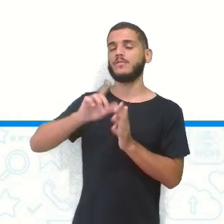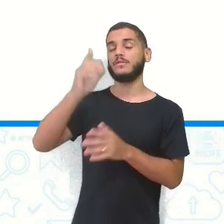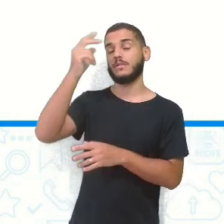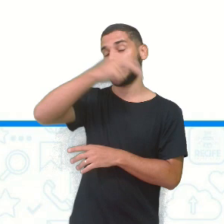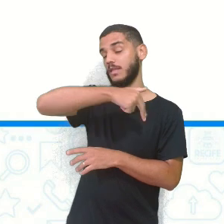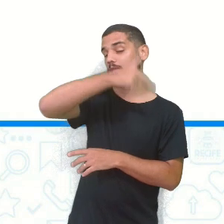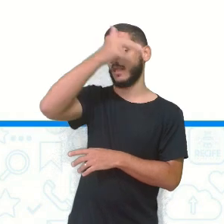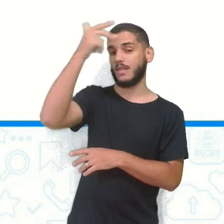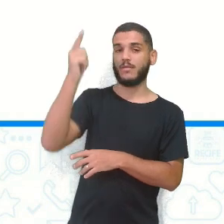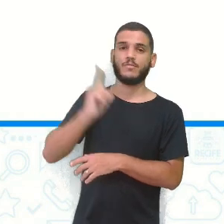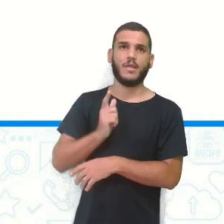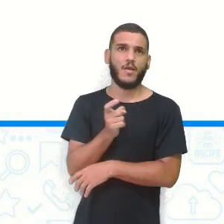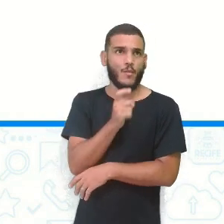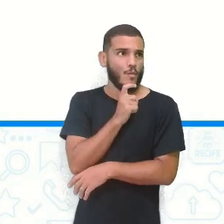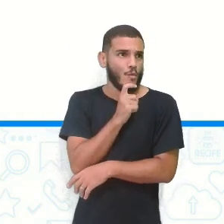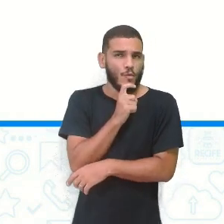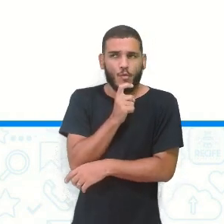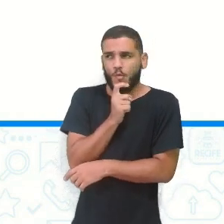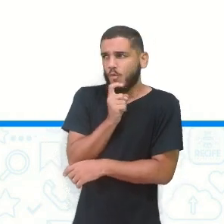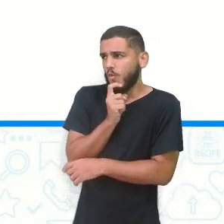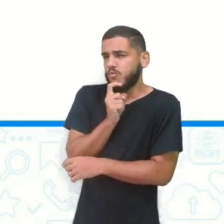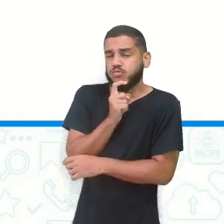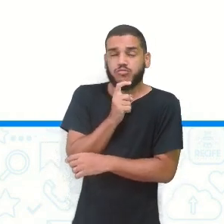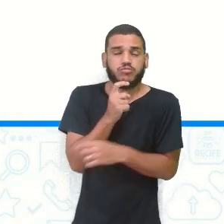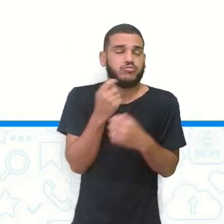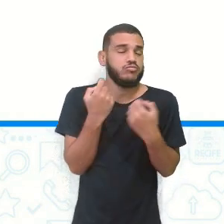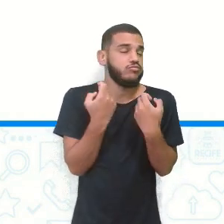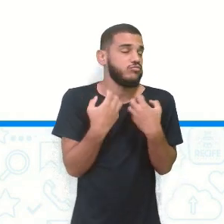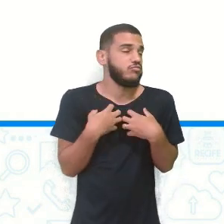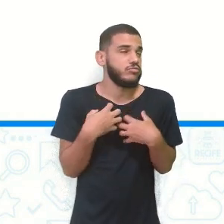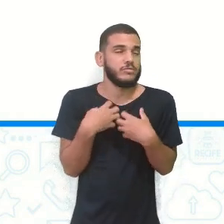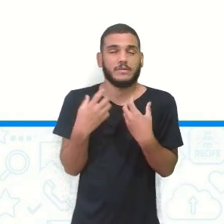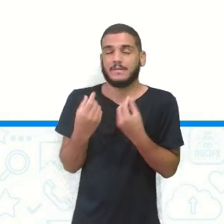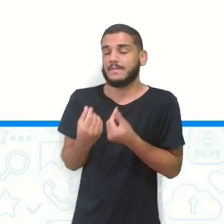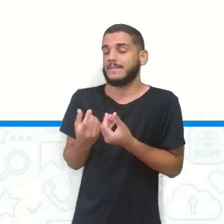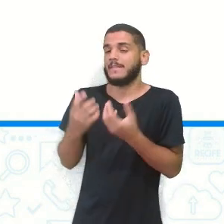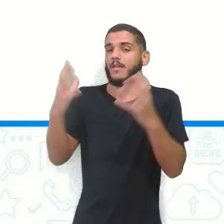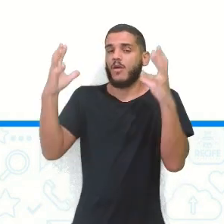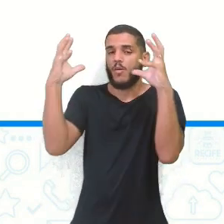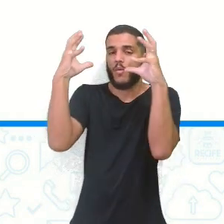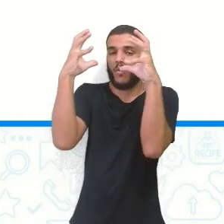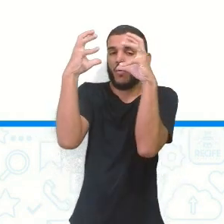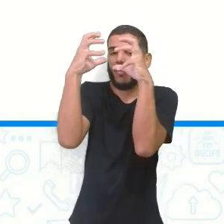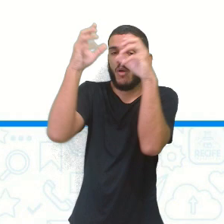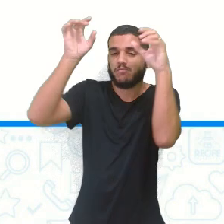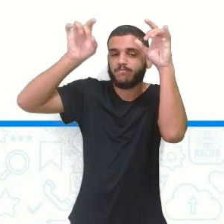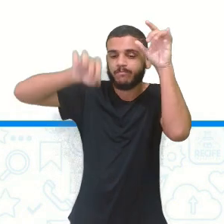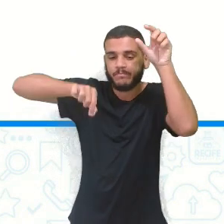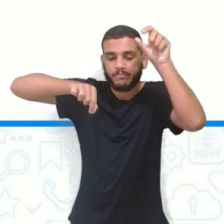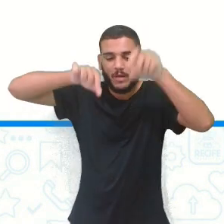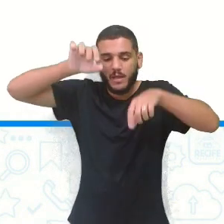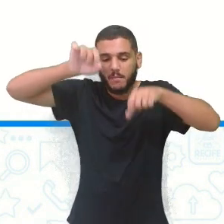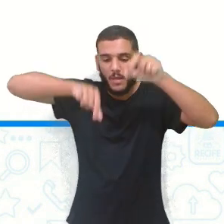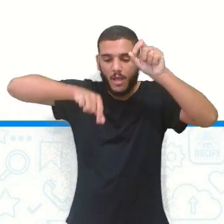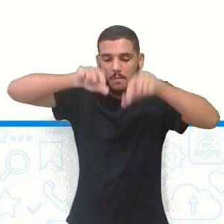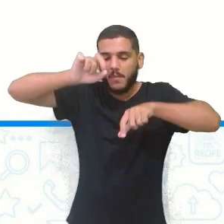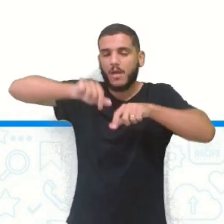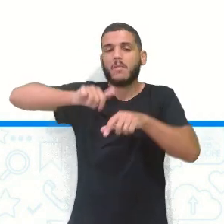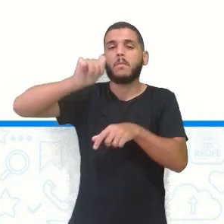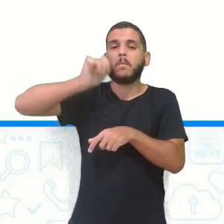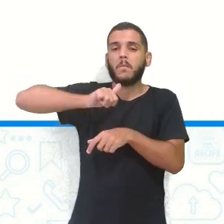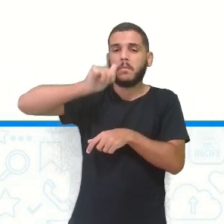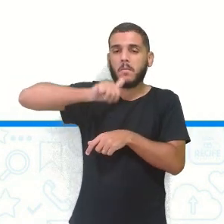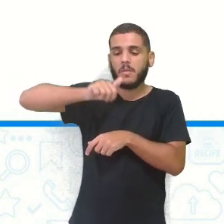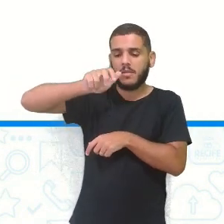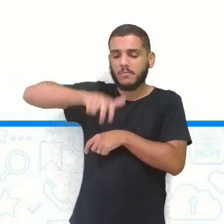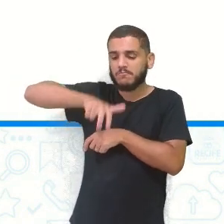fazia muito frio. Já estava escurecendo e caía neve. Andava nas ruas uma menininha descalça e